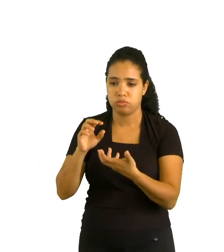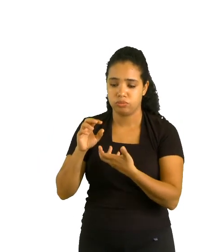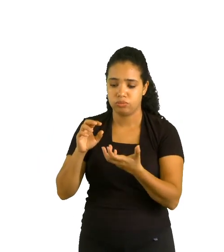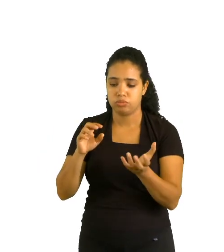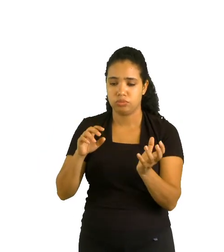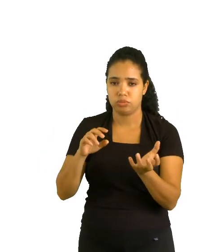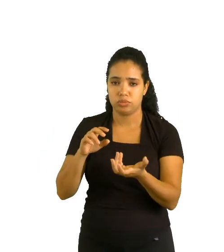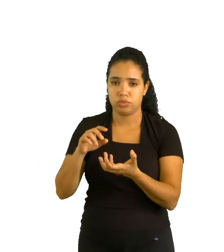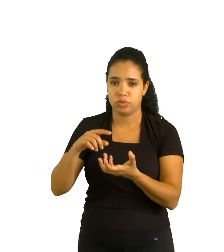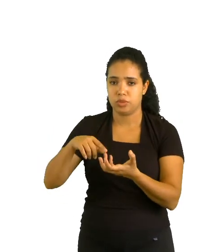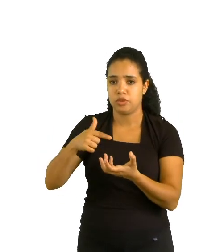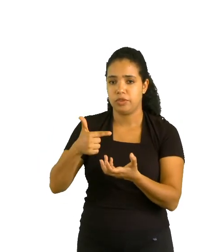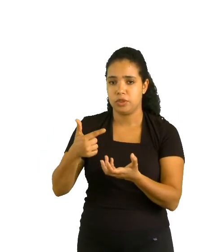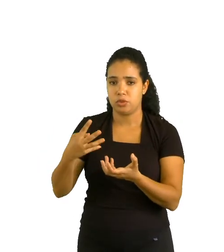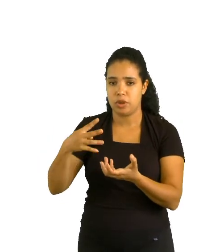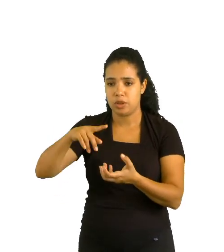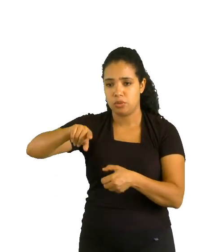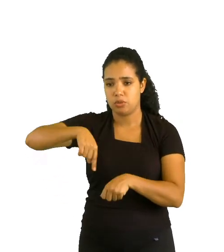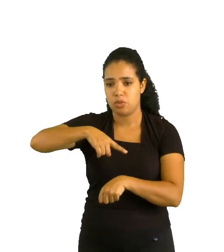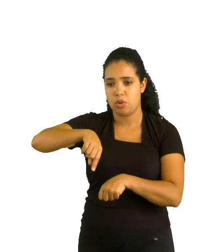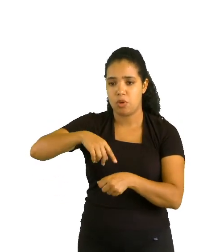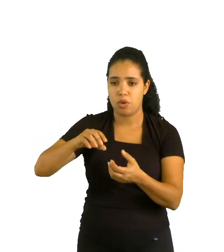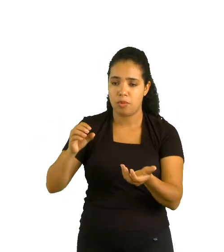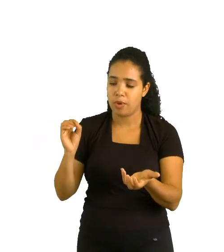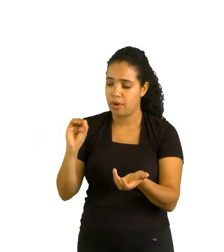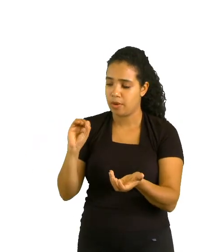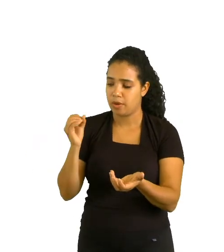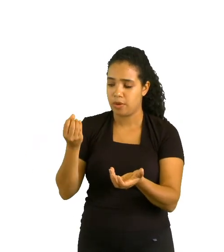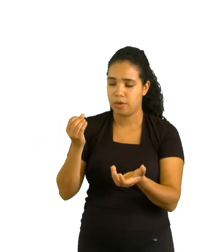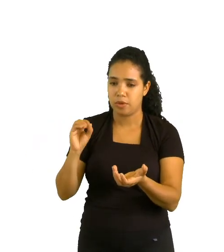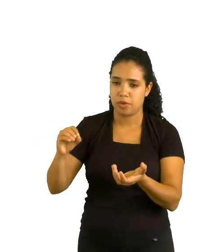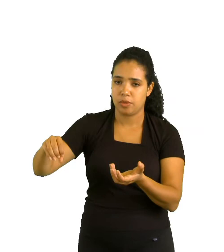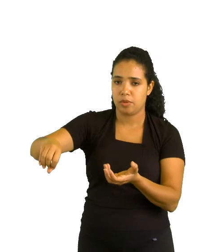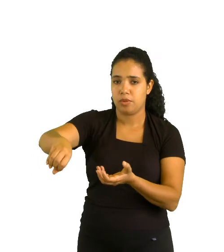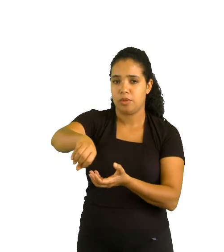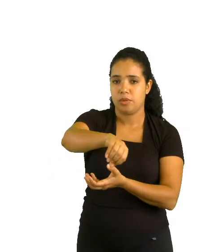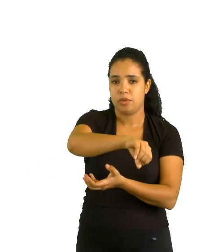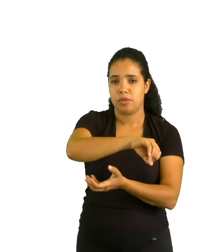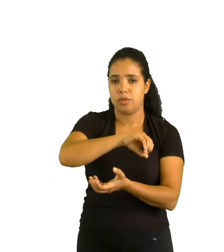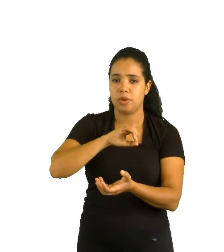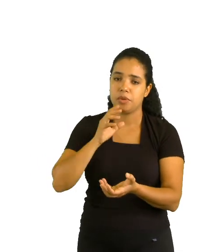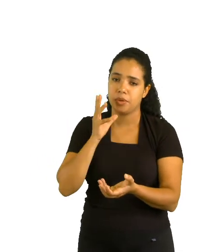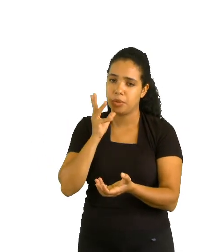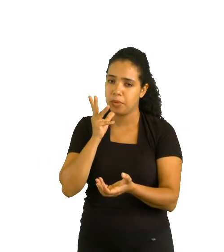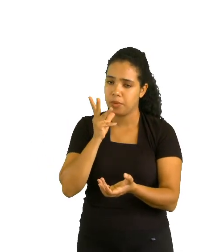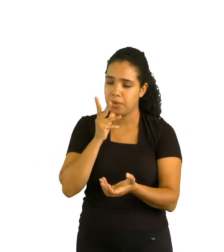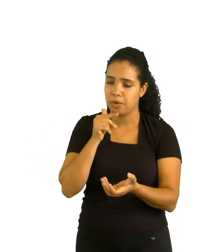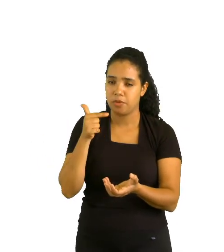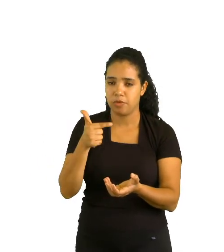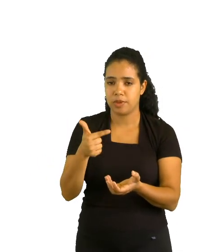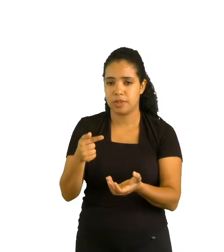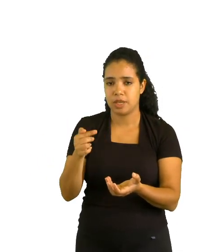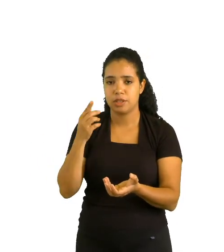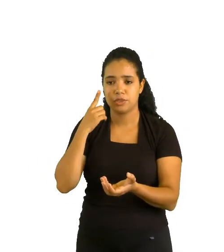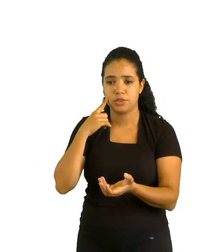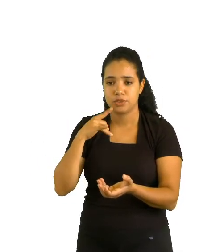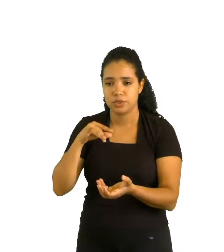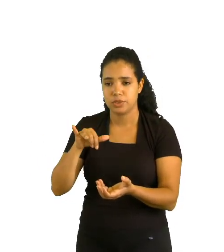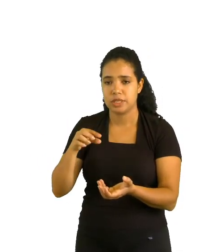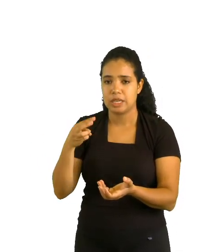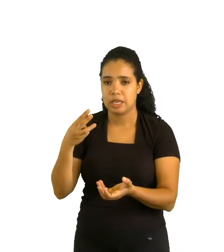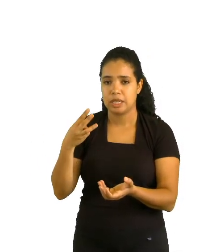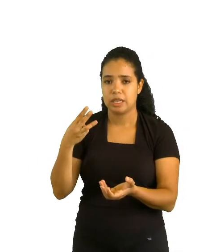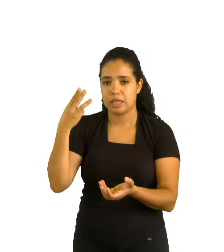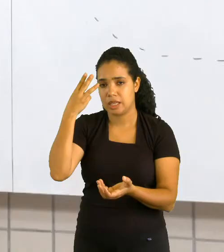24 horas, mas a Lua, a rotação dela é bem mais demorada. Demora 27 dias e 3 horas